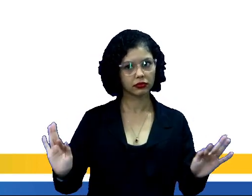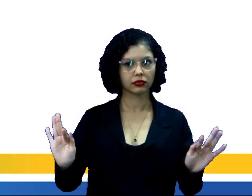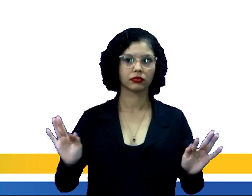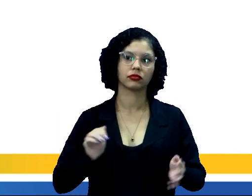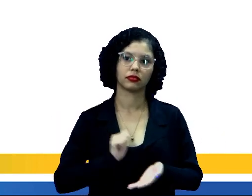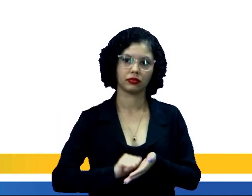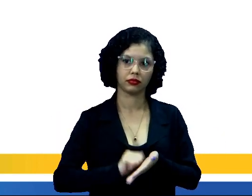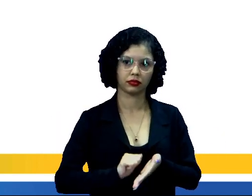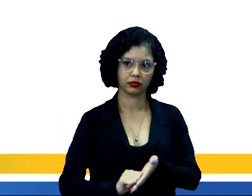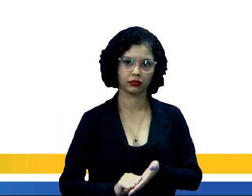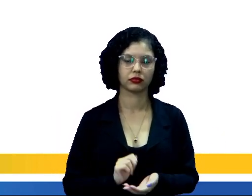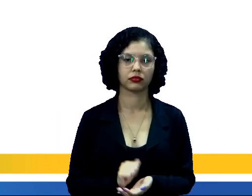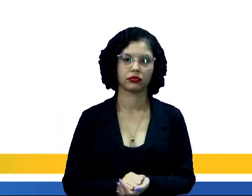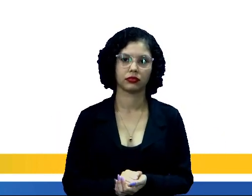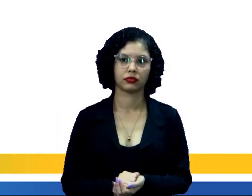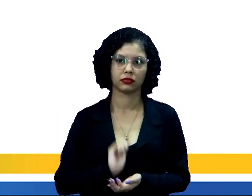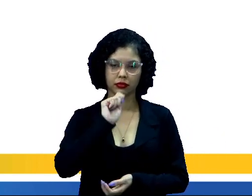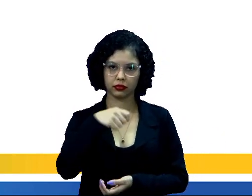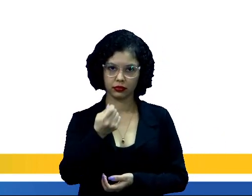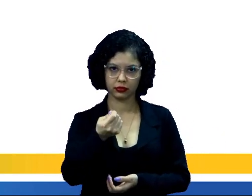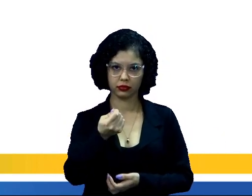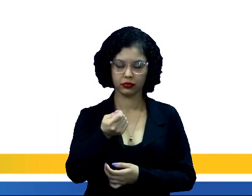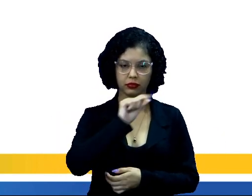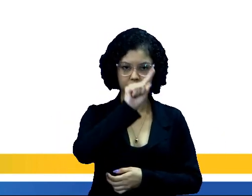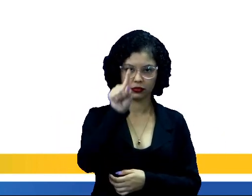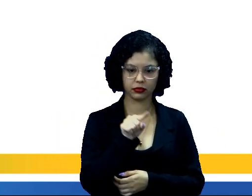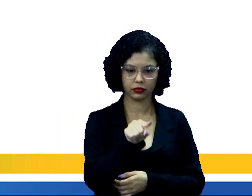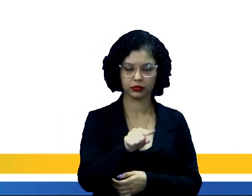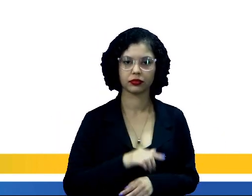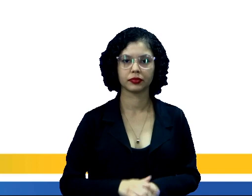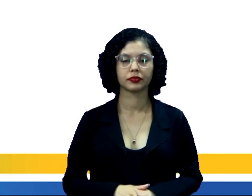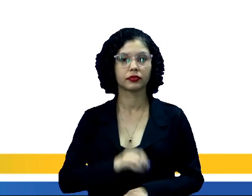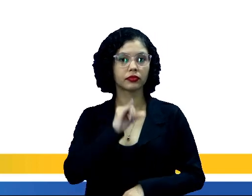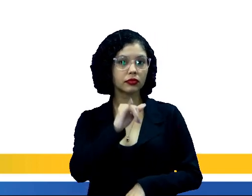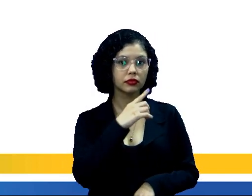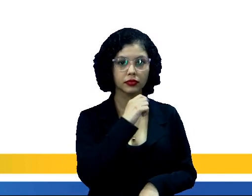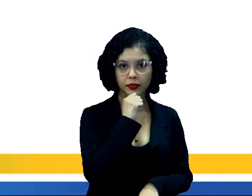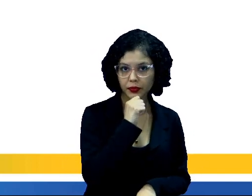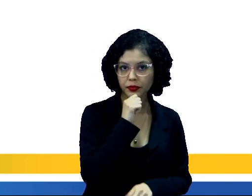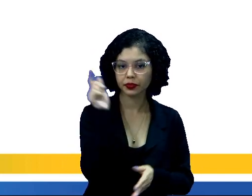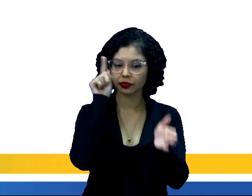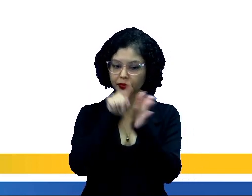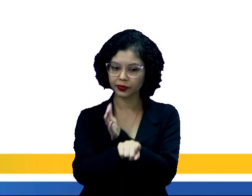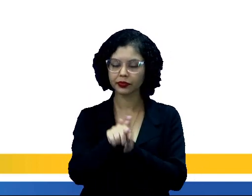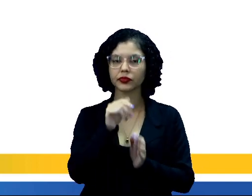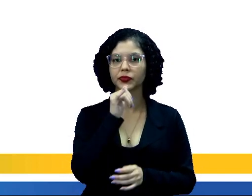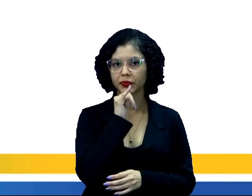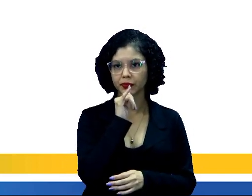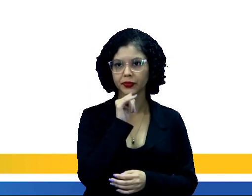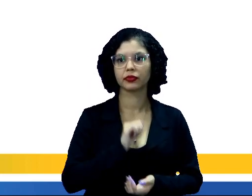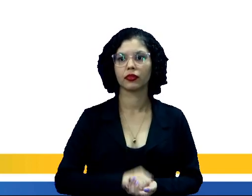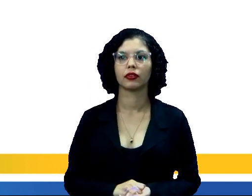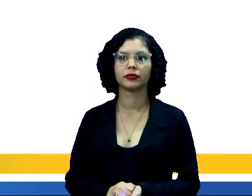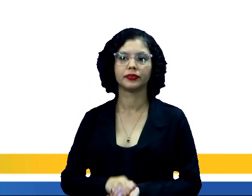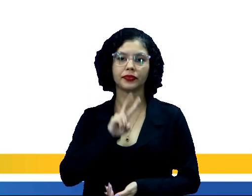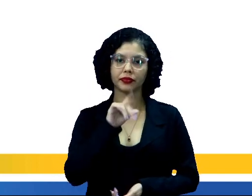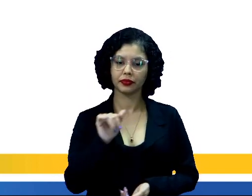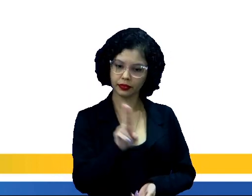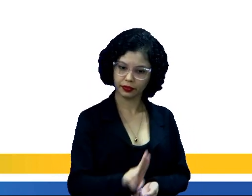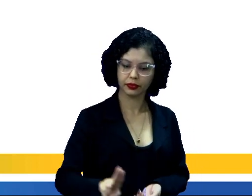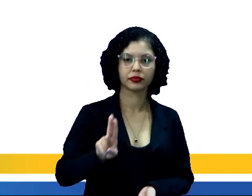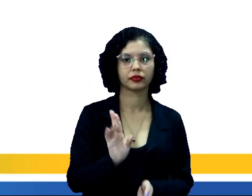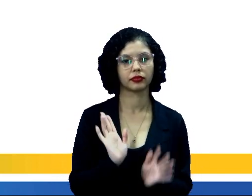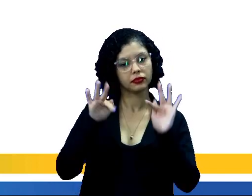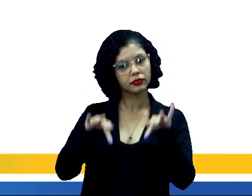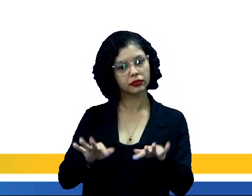for escrita, um sinal de exclamação. Se você quer fazer uma pergunta, por exemplo, você vai utilizar